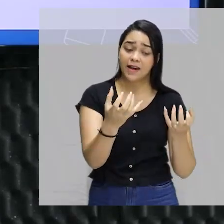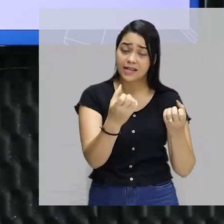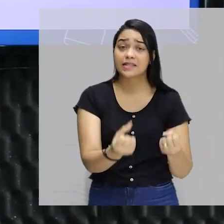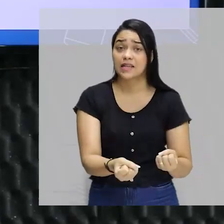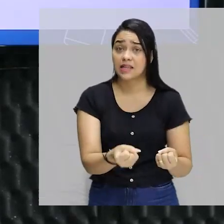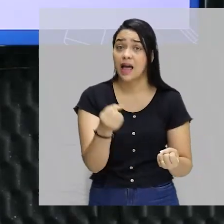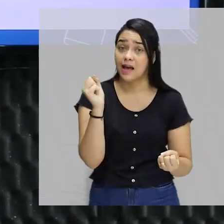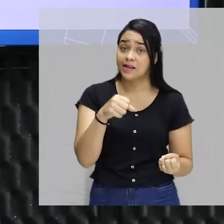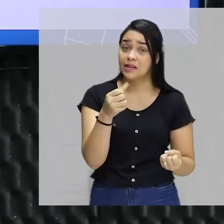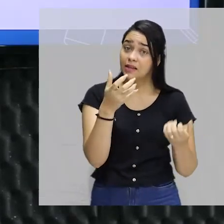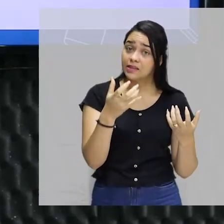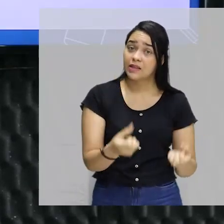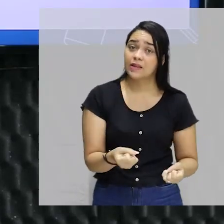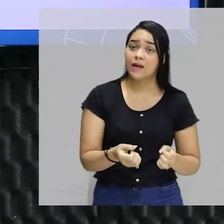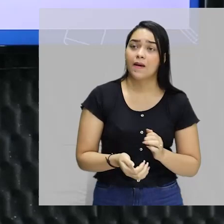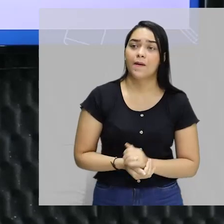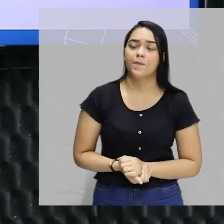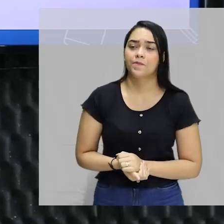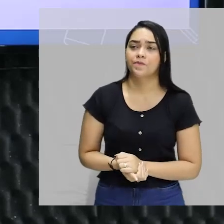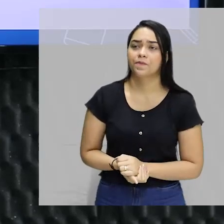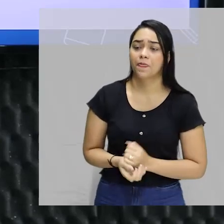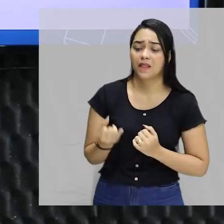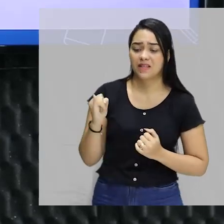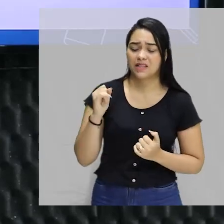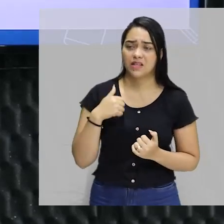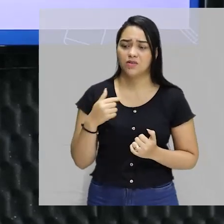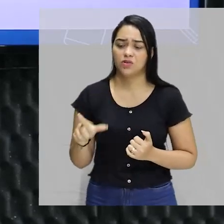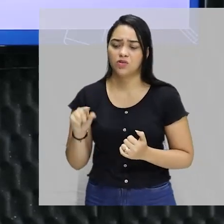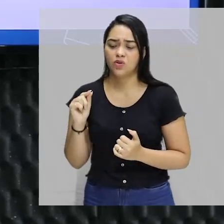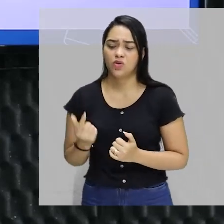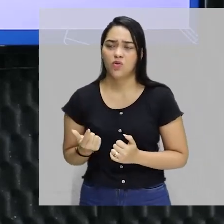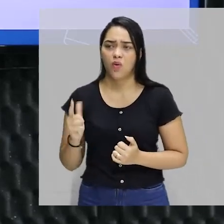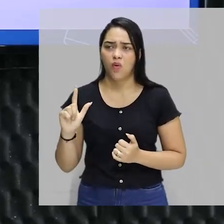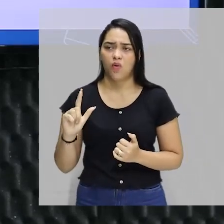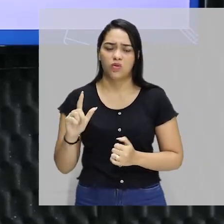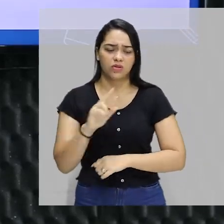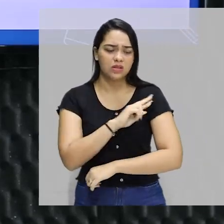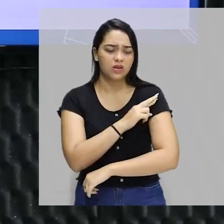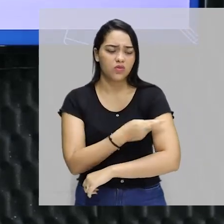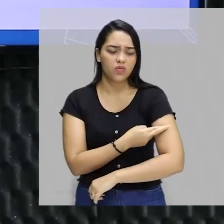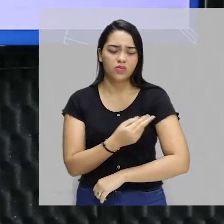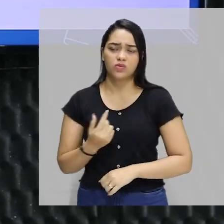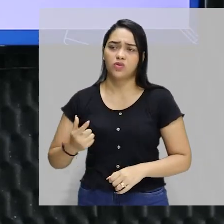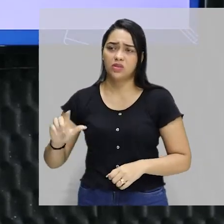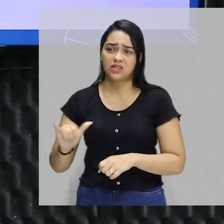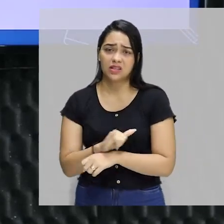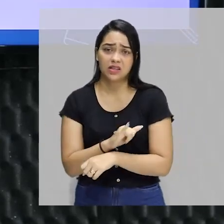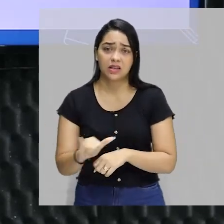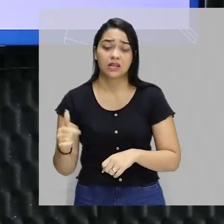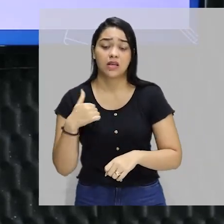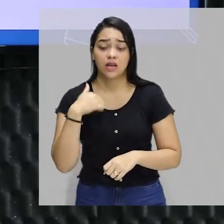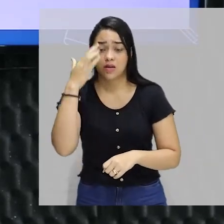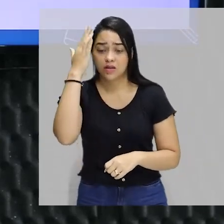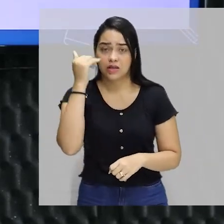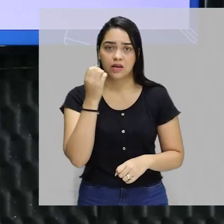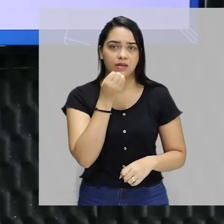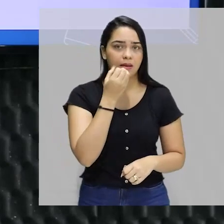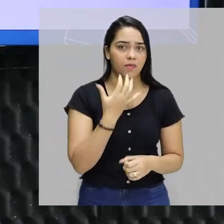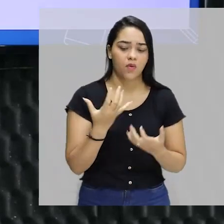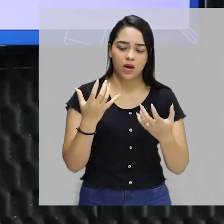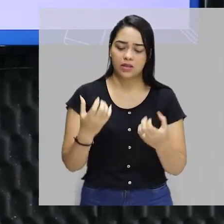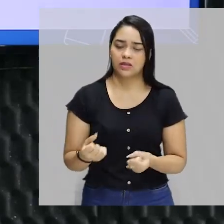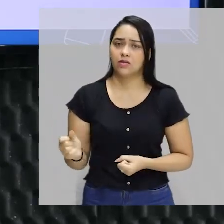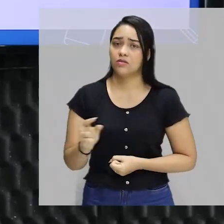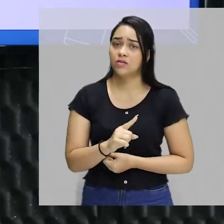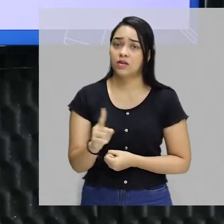maior, vai ter maior aceitabilidade. Né? E se eu já escolho outros recursos, outras estratégias, eu já sei que não vai ser tão bem